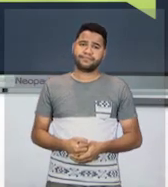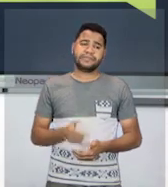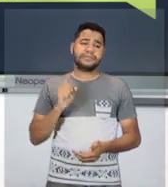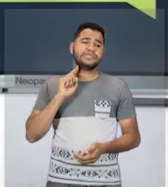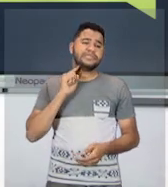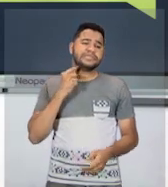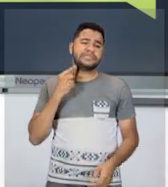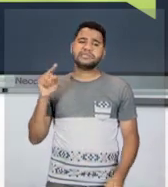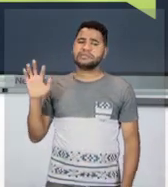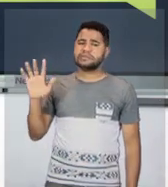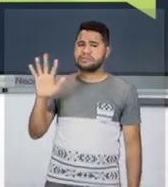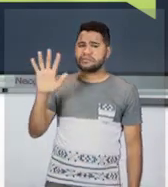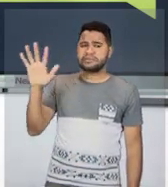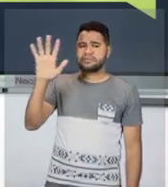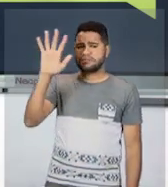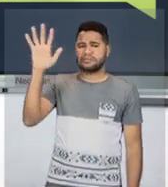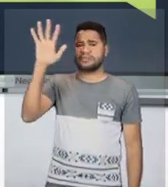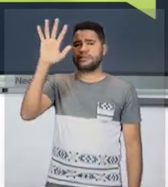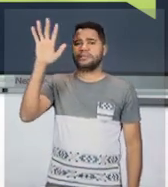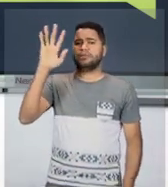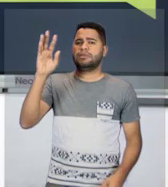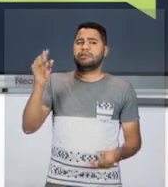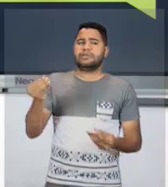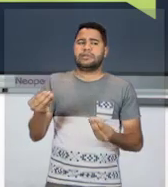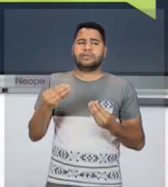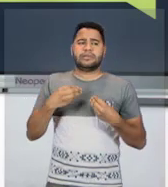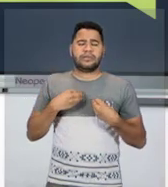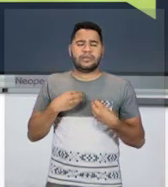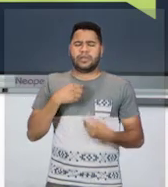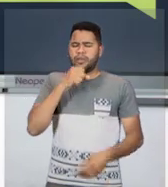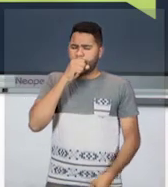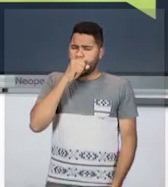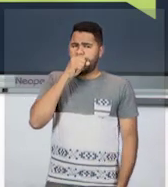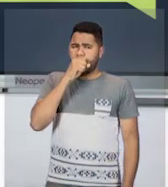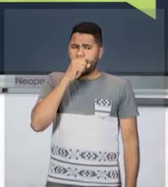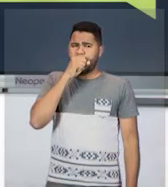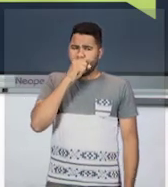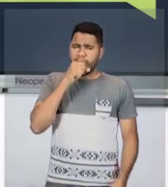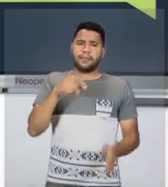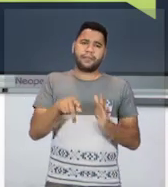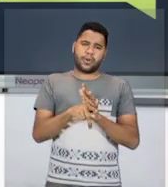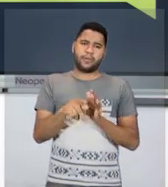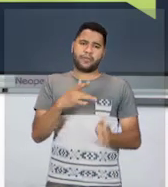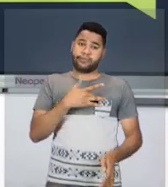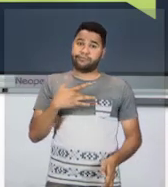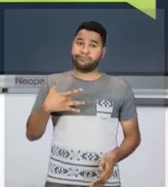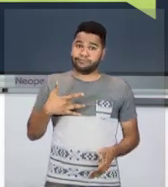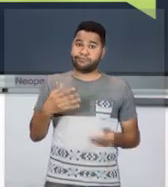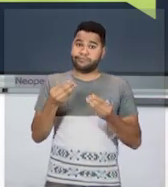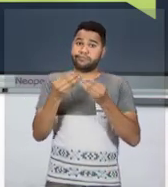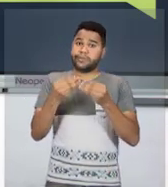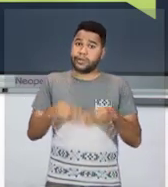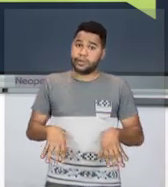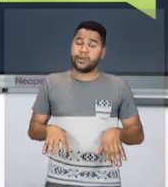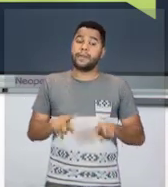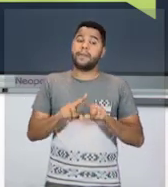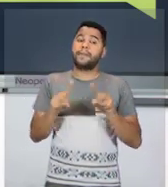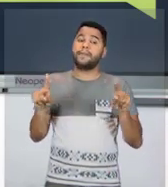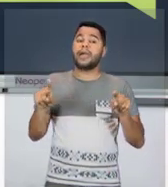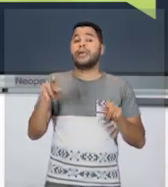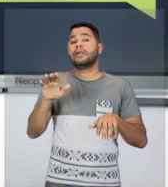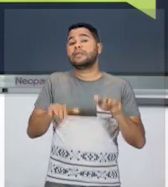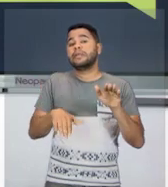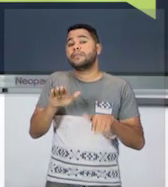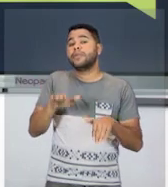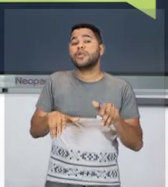poluição do ar que nos traz aí tantos prejuízos para nossa saúde mas também isso depende